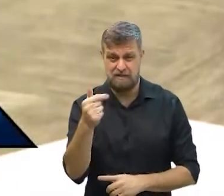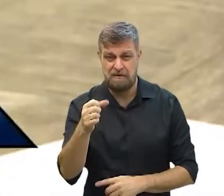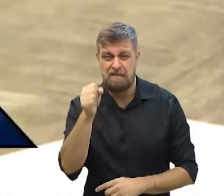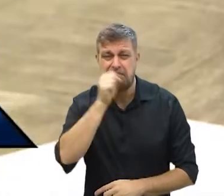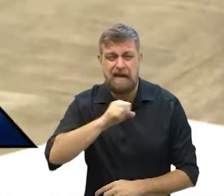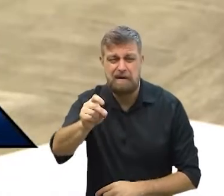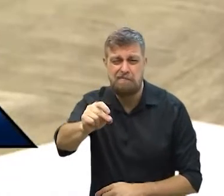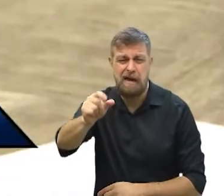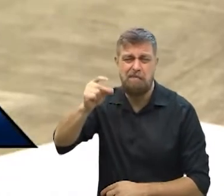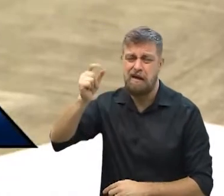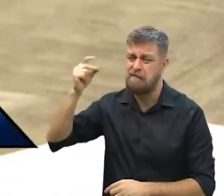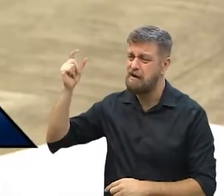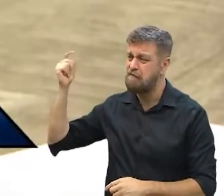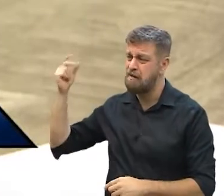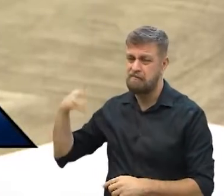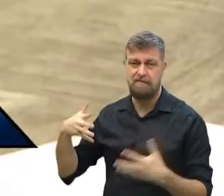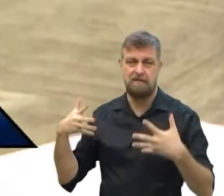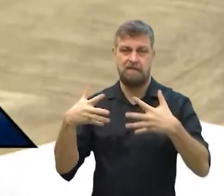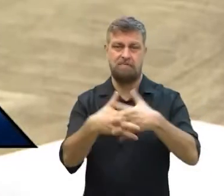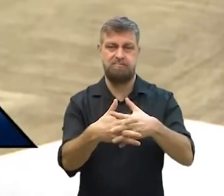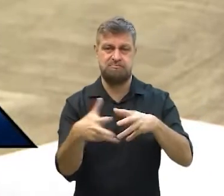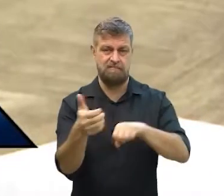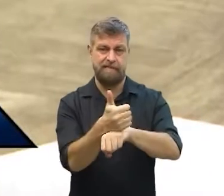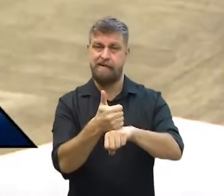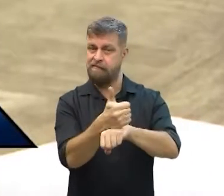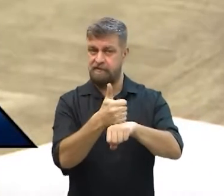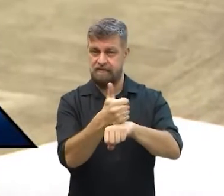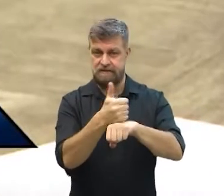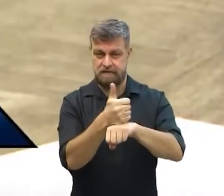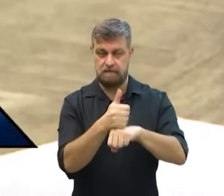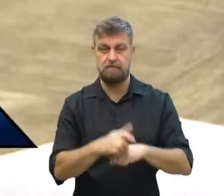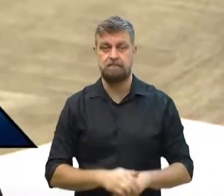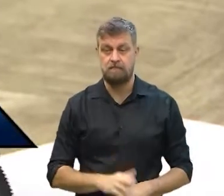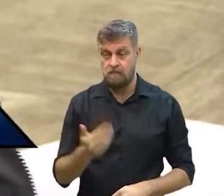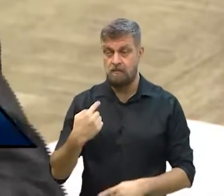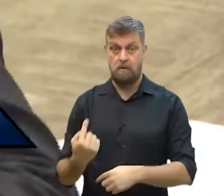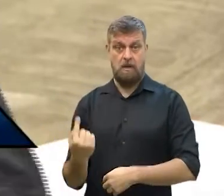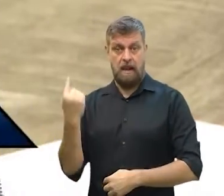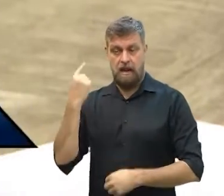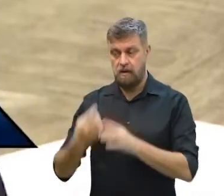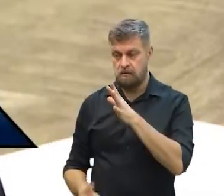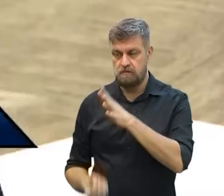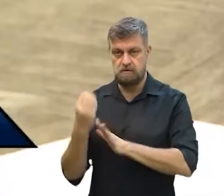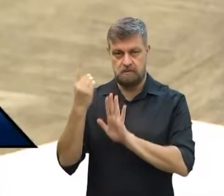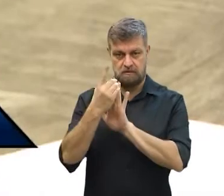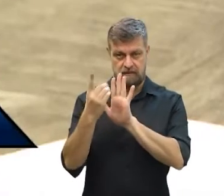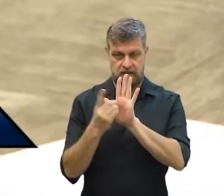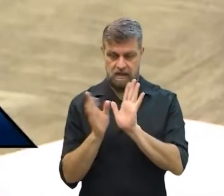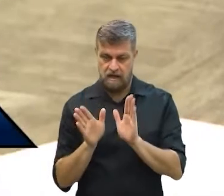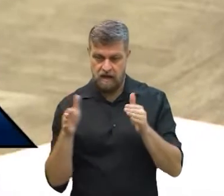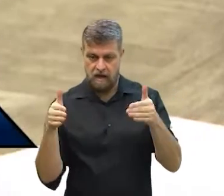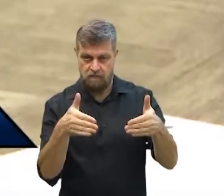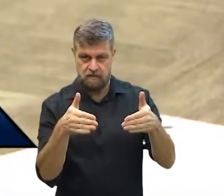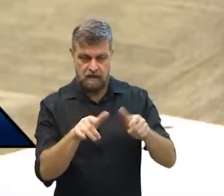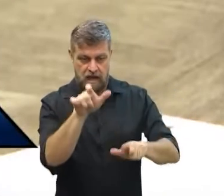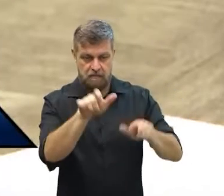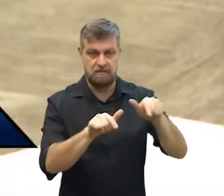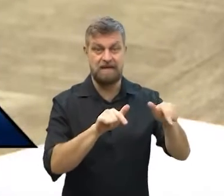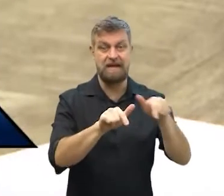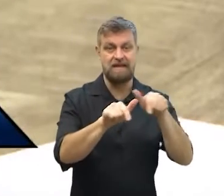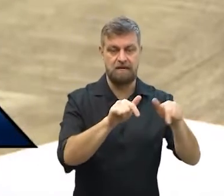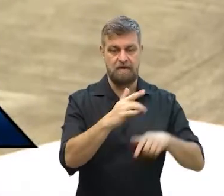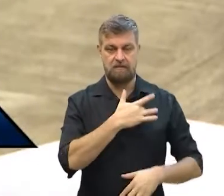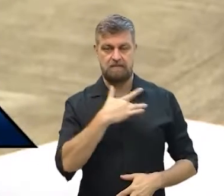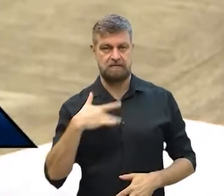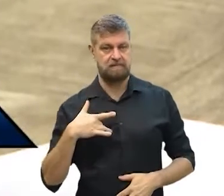atrapalhava totalmente a ação dos optometristas, porque quando foi feito o decreto, ele estava voltado para aqueles que trabalhavam com